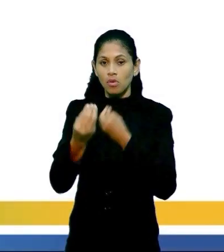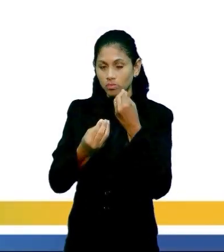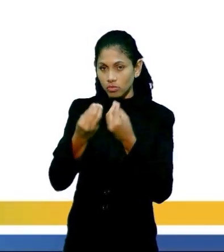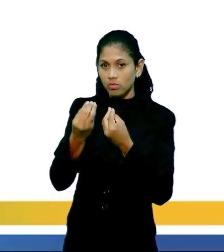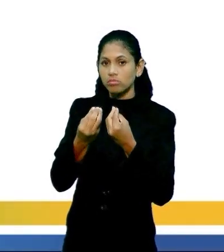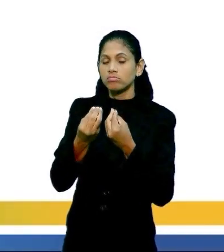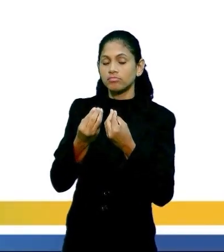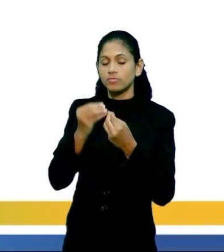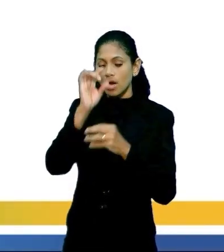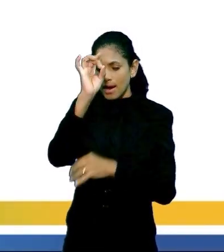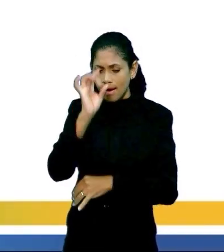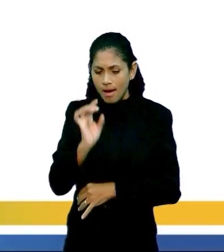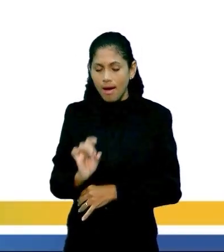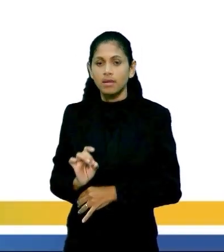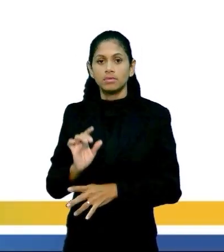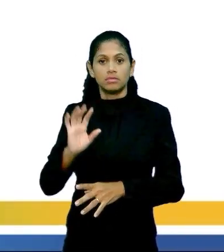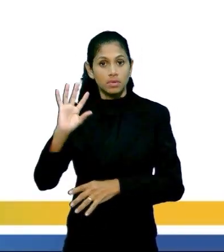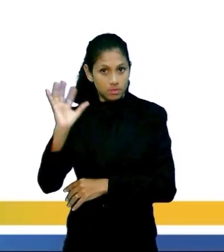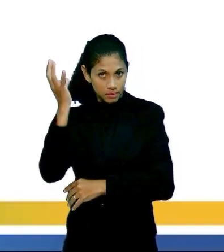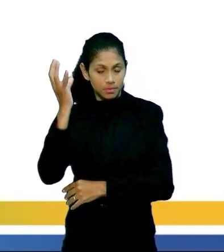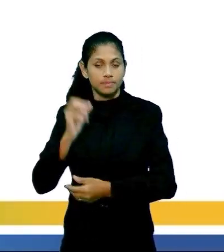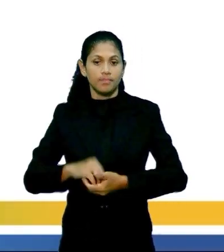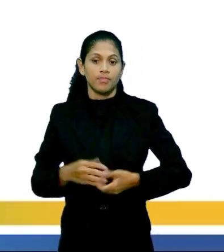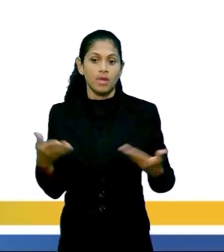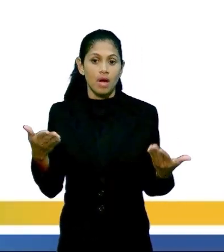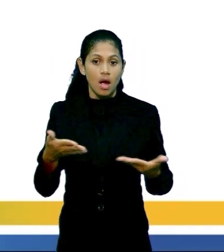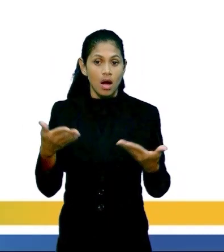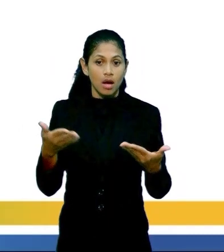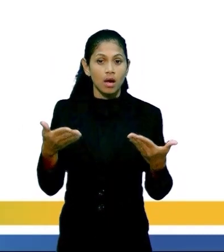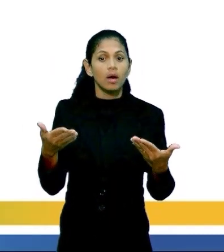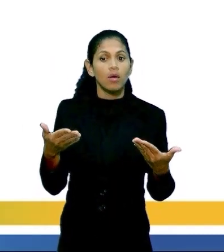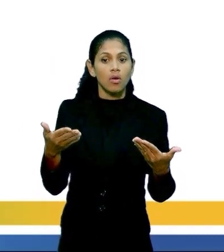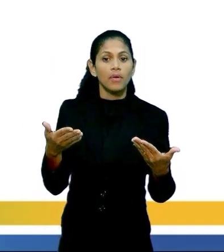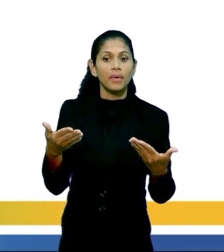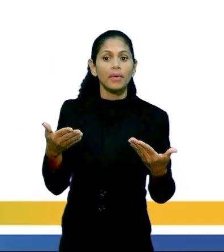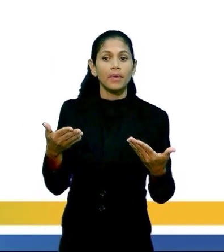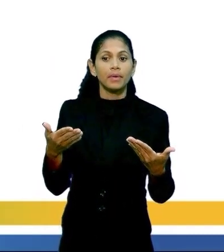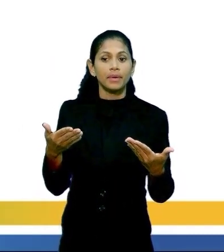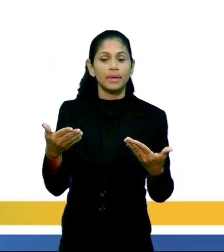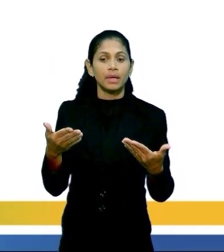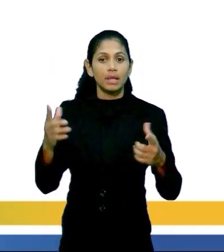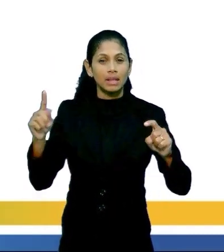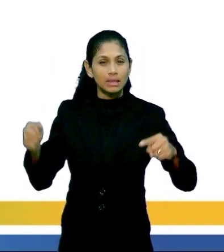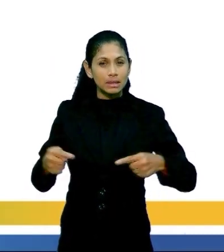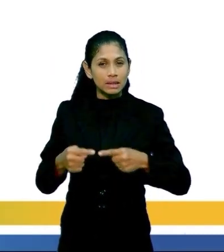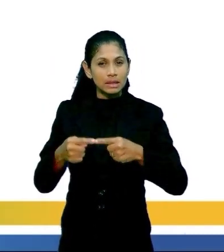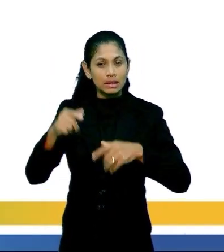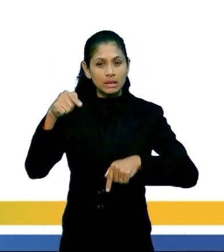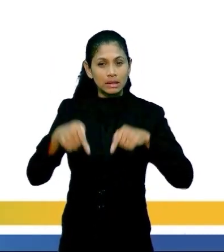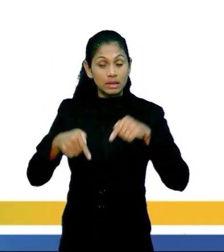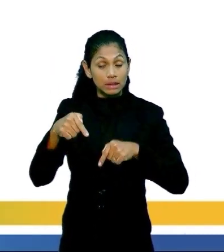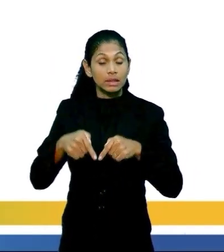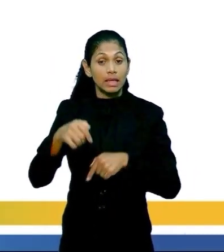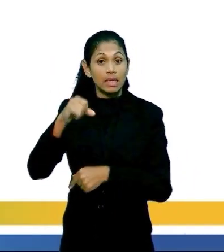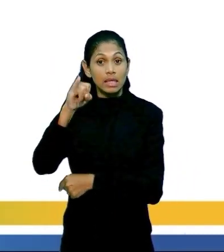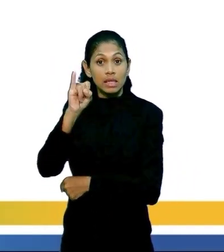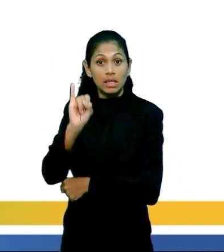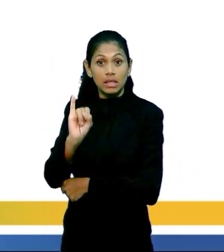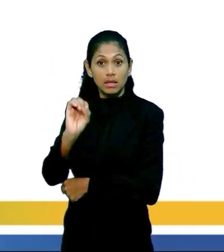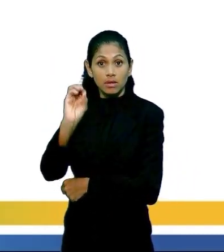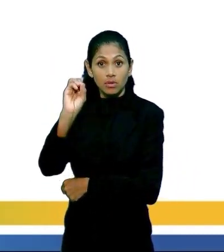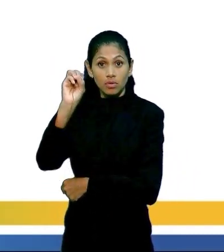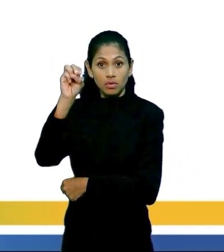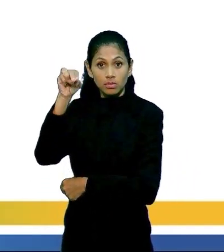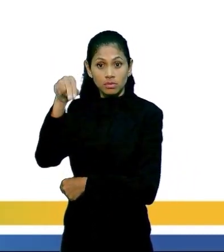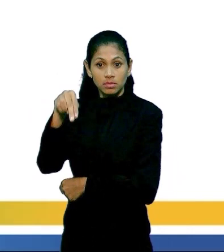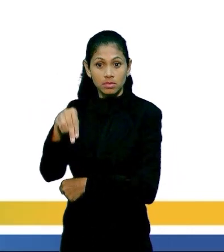lá? Então, ligações químicas, a primeira aí que nós vamos ver na próxima aula é a iônica. Que aí, já